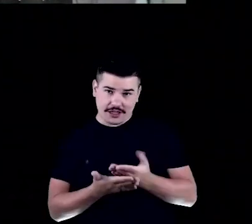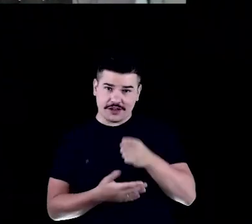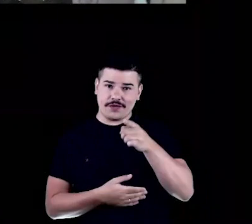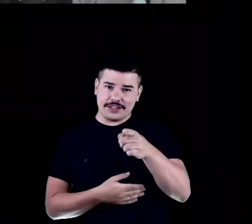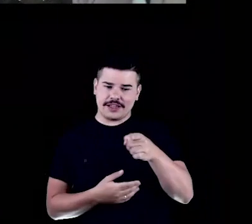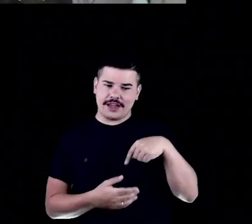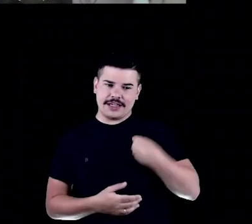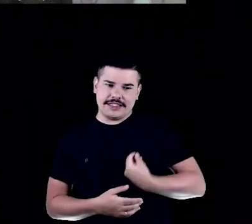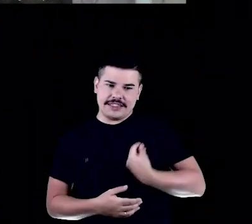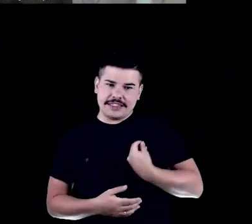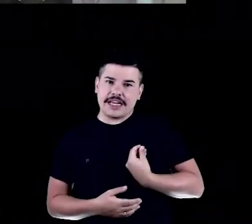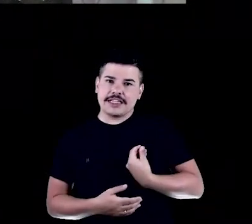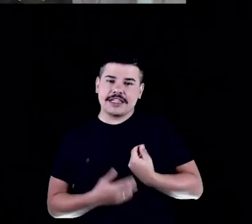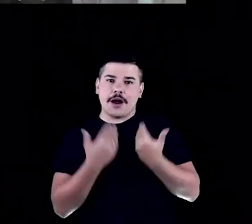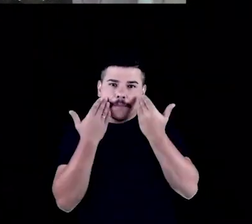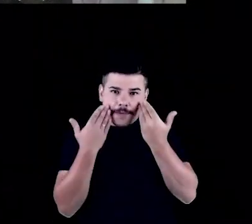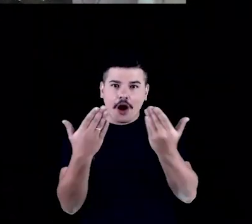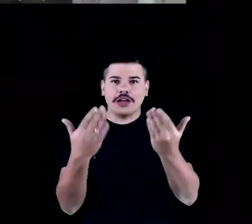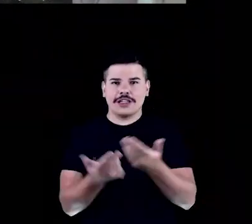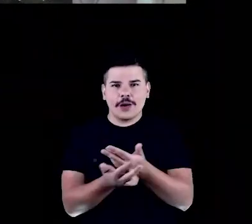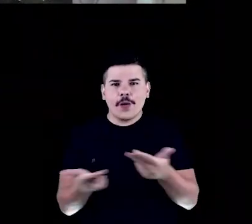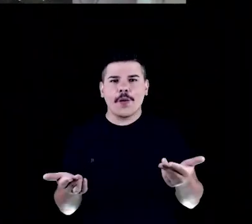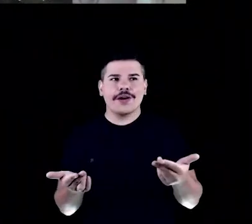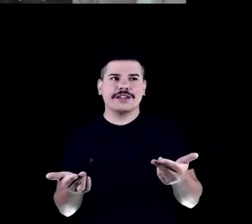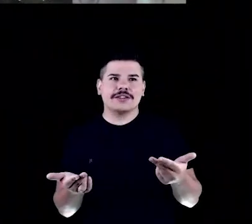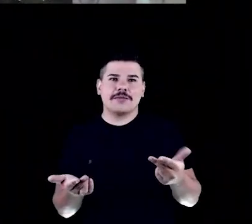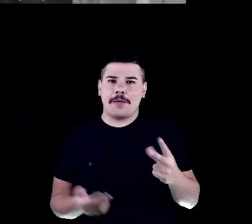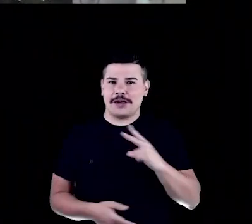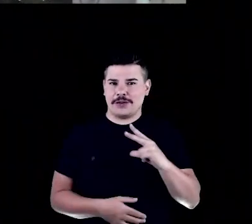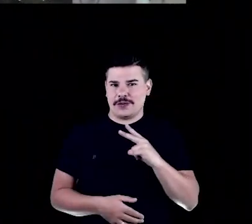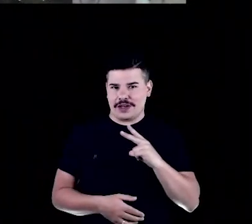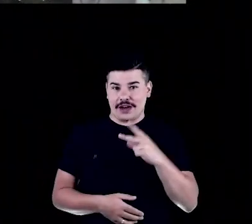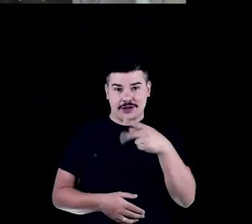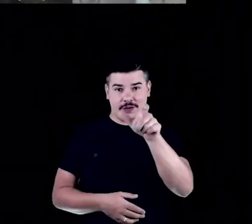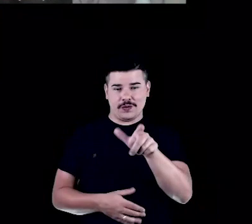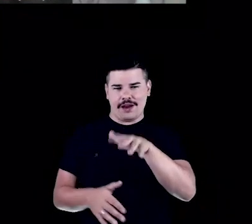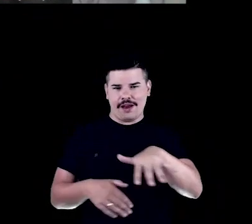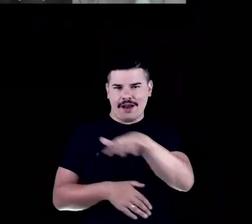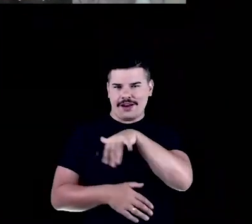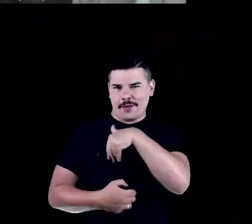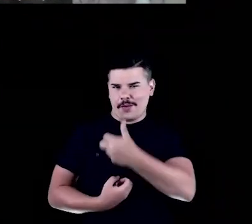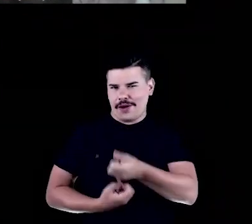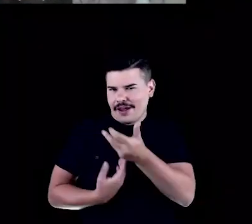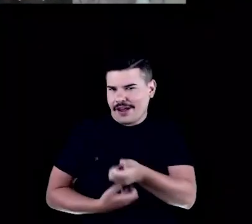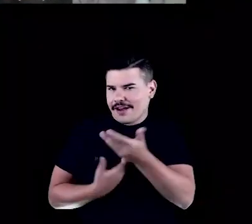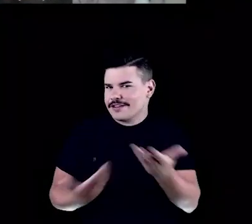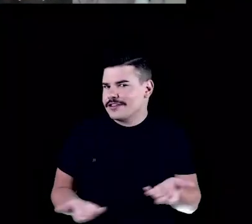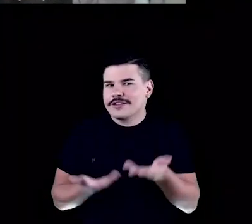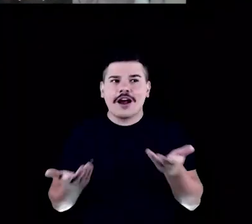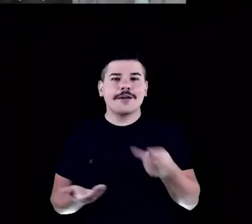acha que a sua existência, ela traz alguma coisa de muito particular para a sua